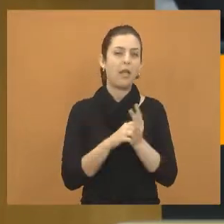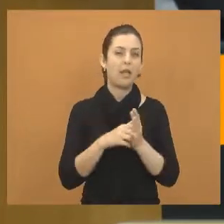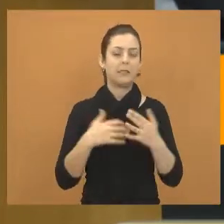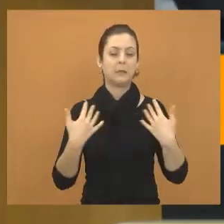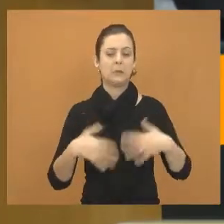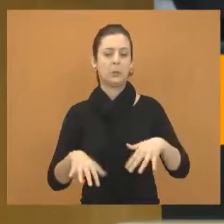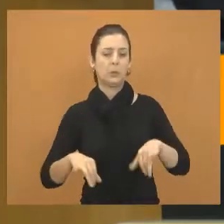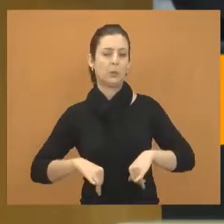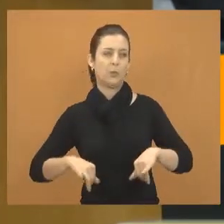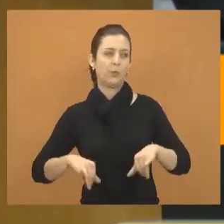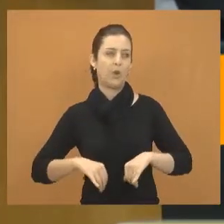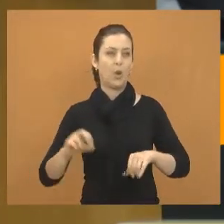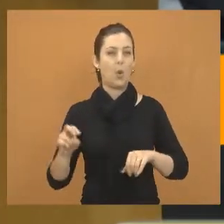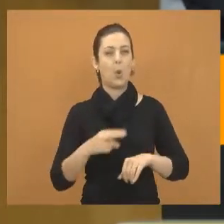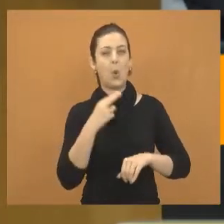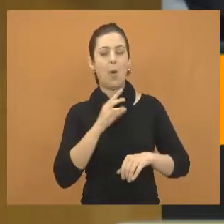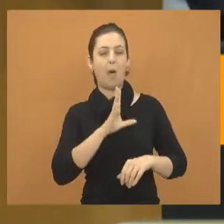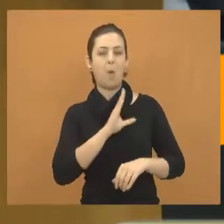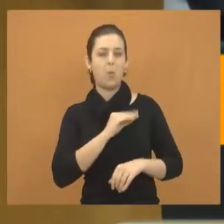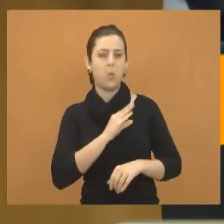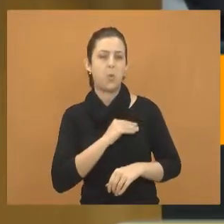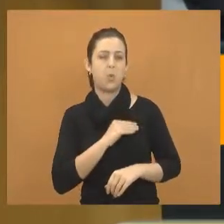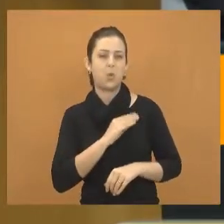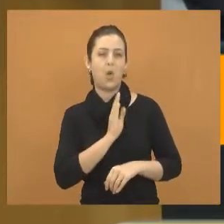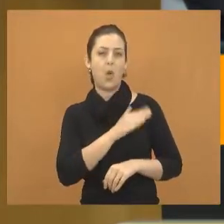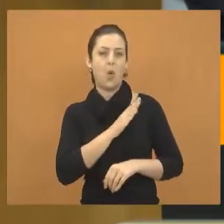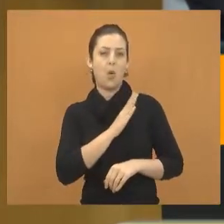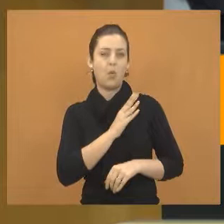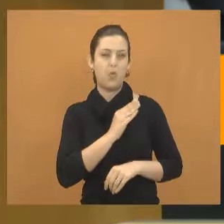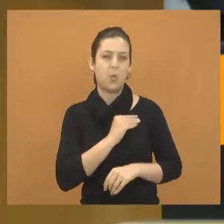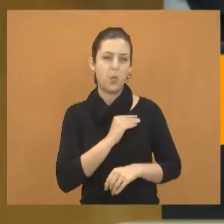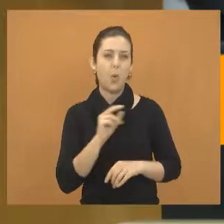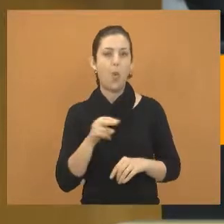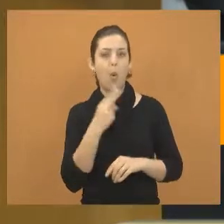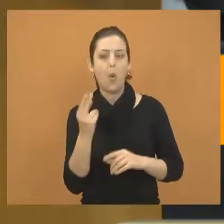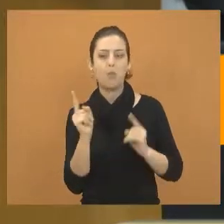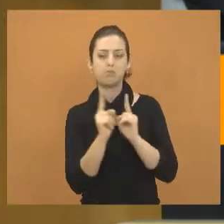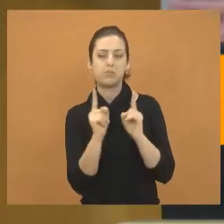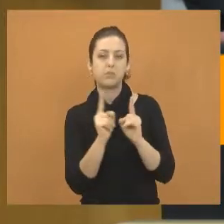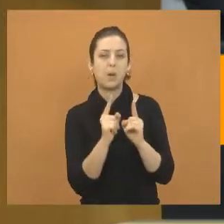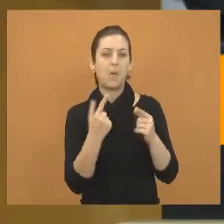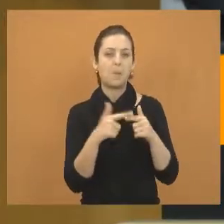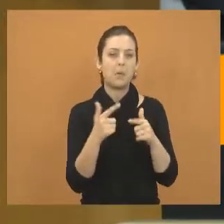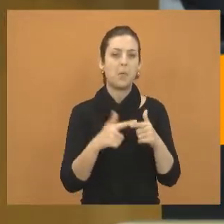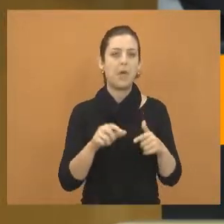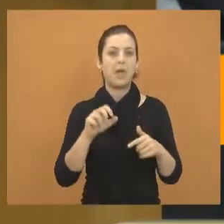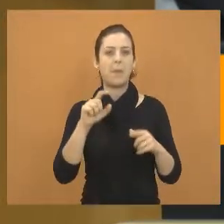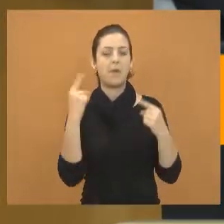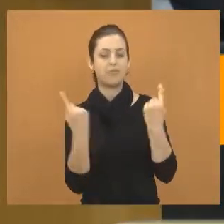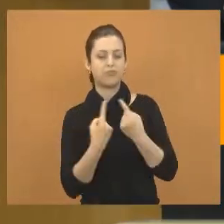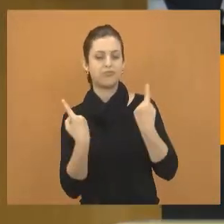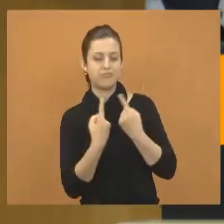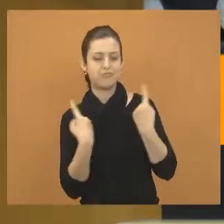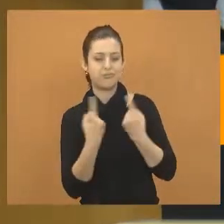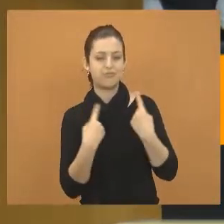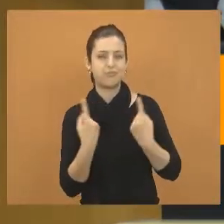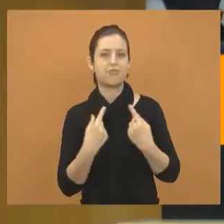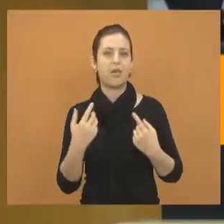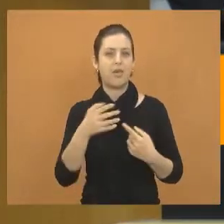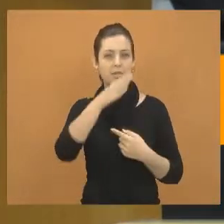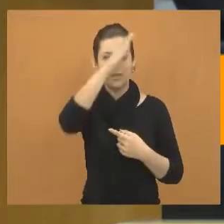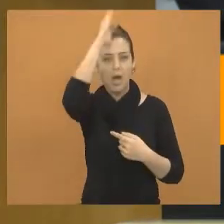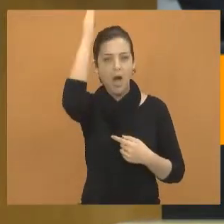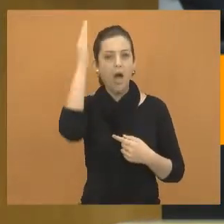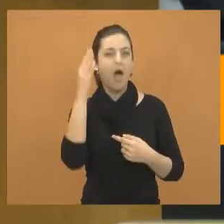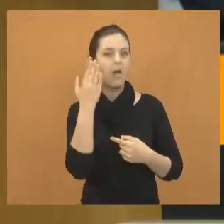acidente ou alguém que infartou ali perto e vai levar, serão atendidas as vítimas que chegarão com SAMU, com resgate, teremos a porta